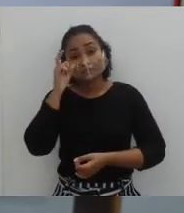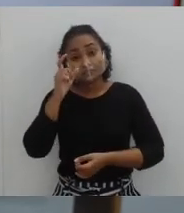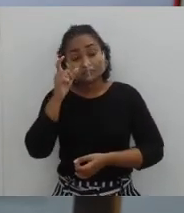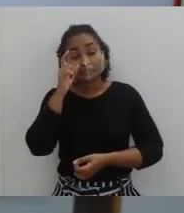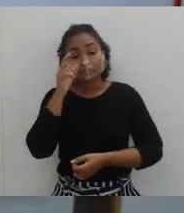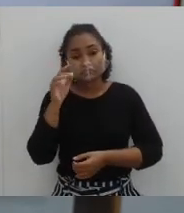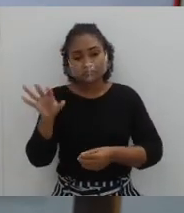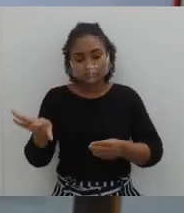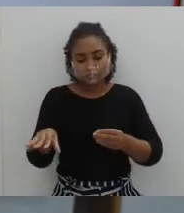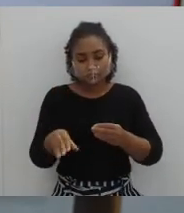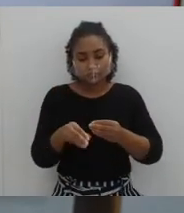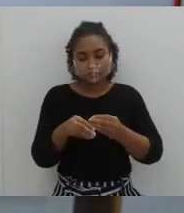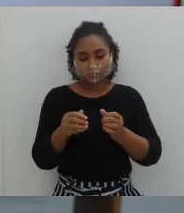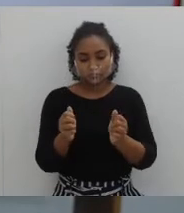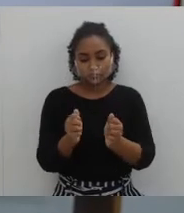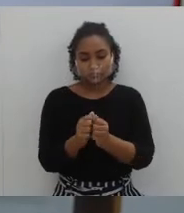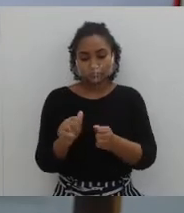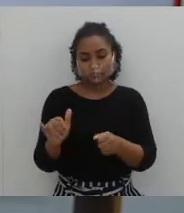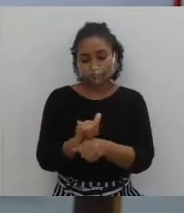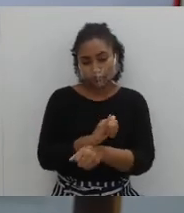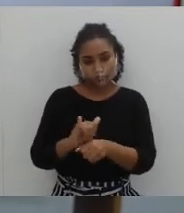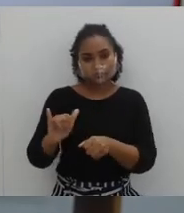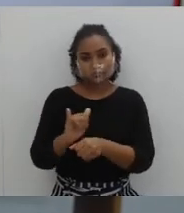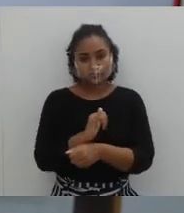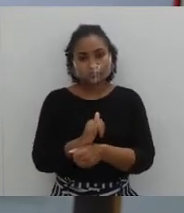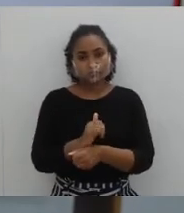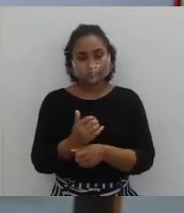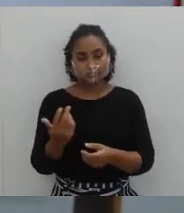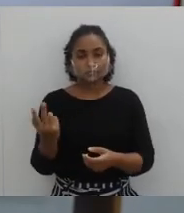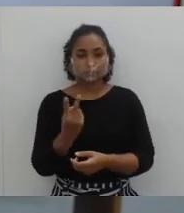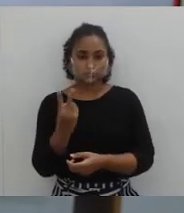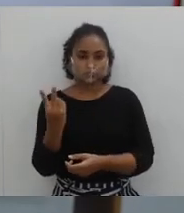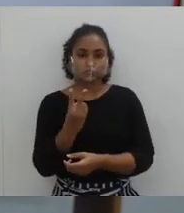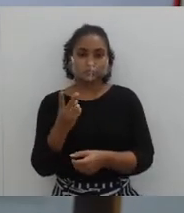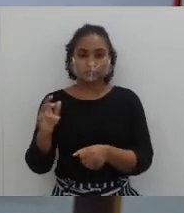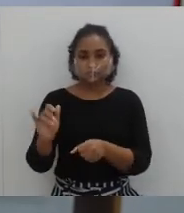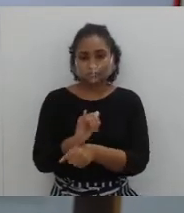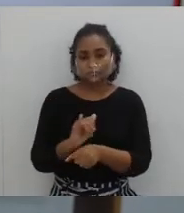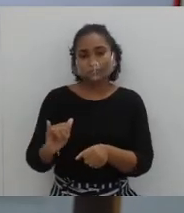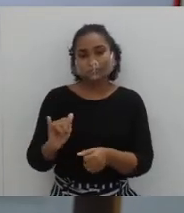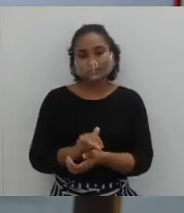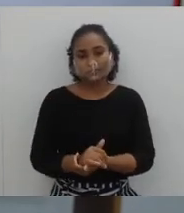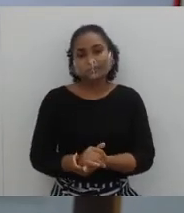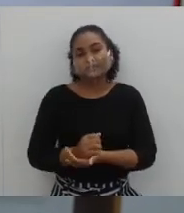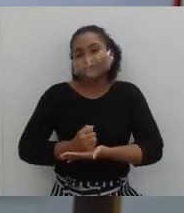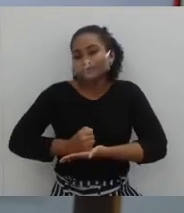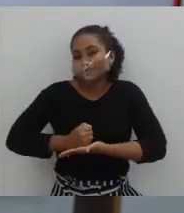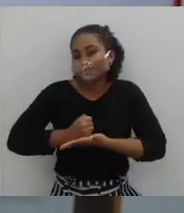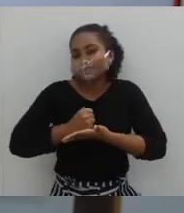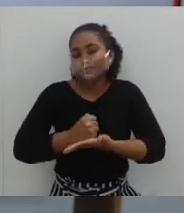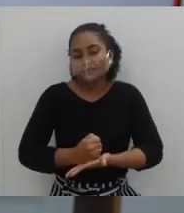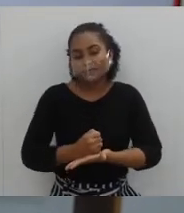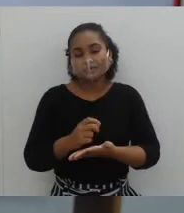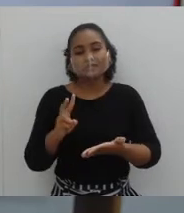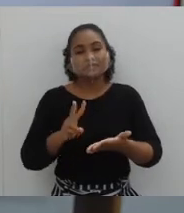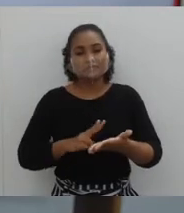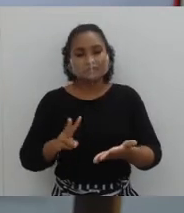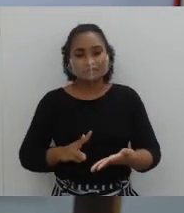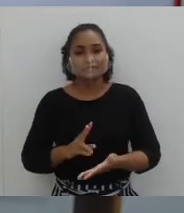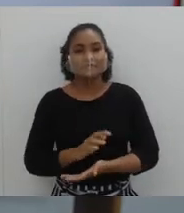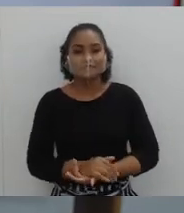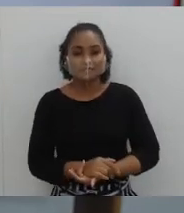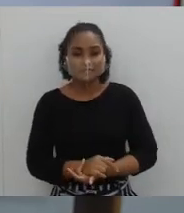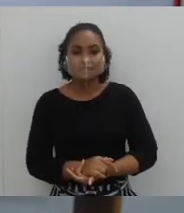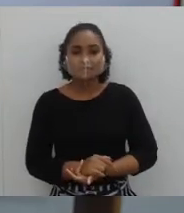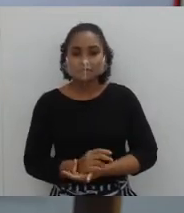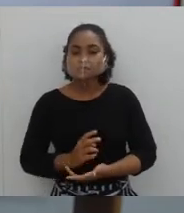você junte o skimming e o scanning, as duas estratégias, porque aí facilita muito na hora de ler, já é meio